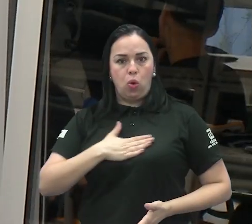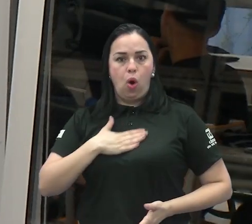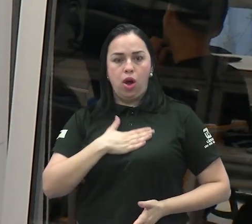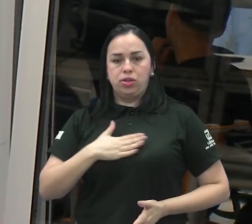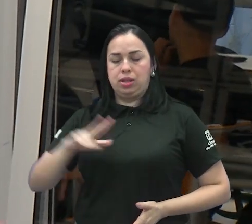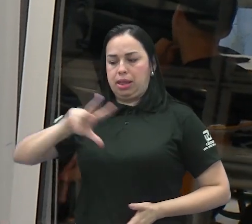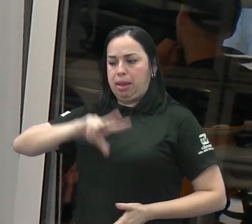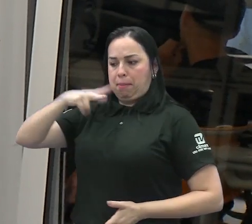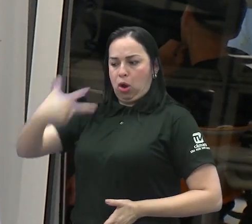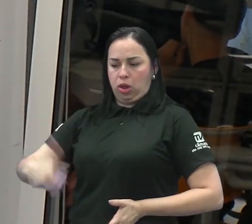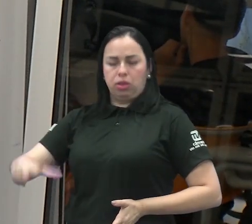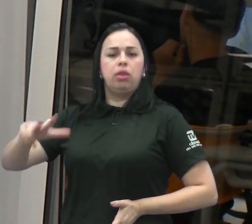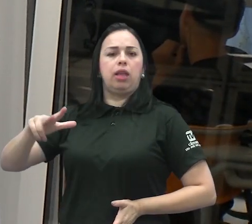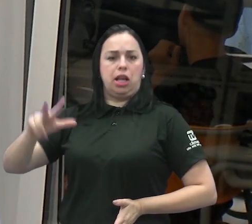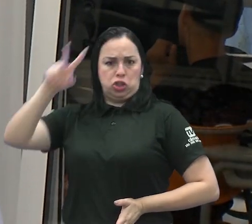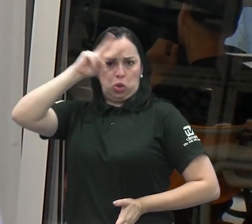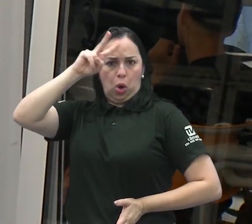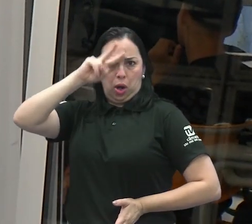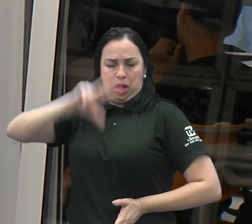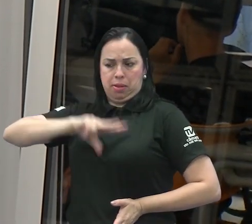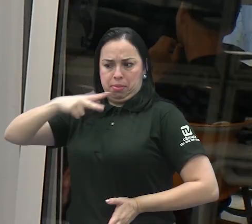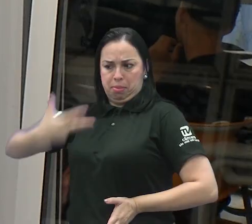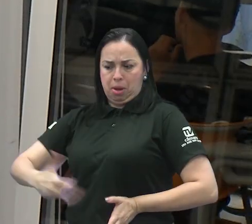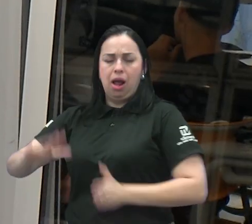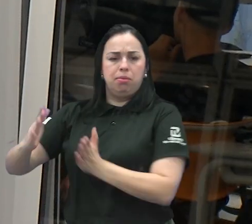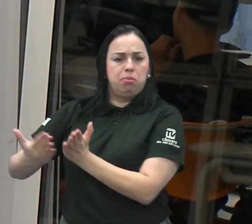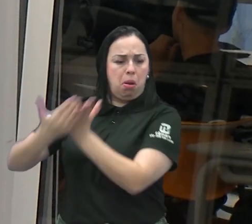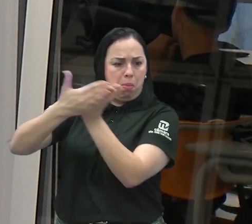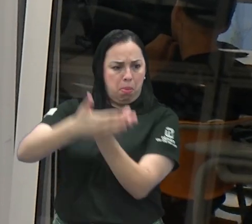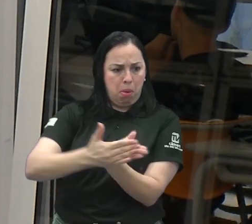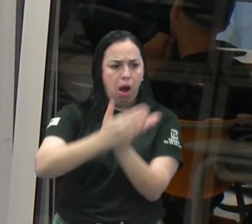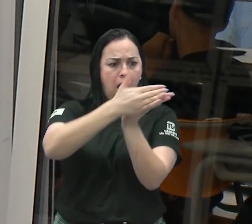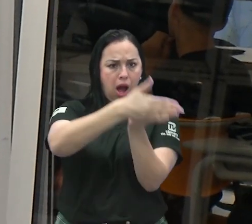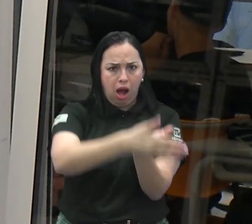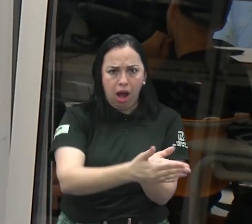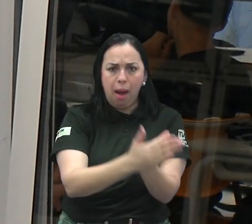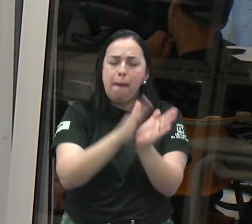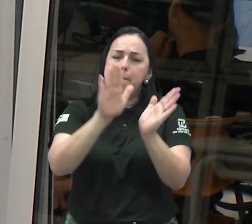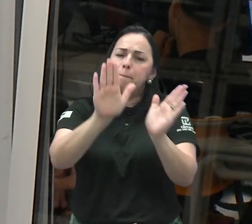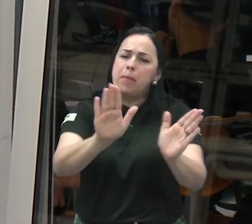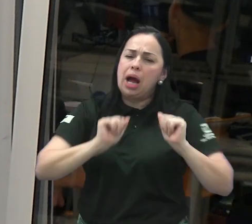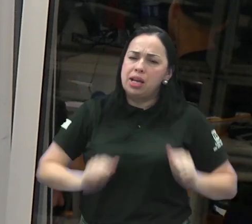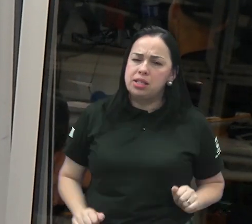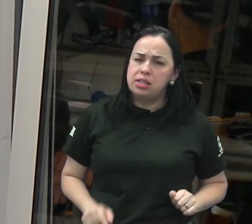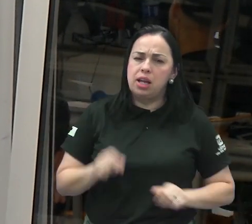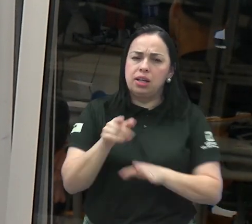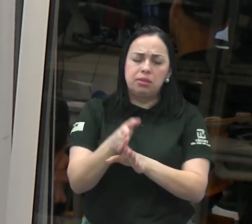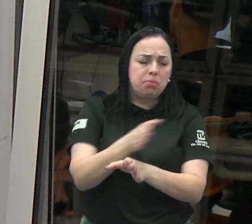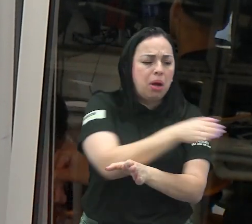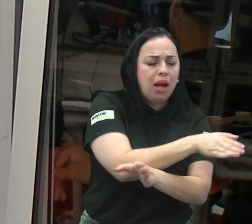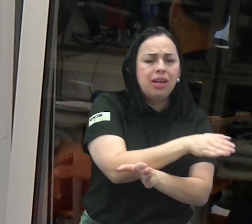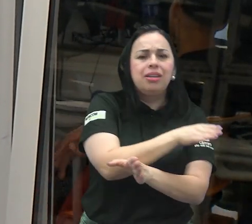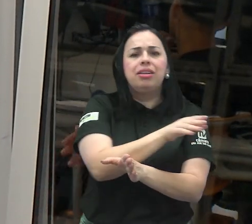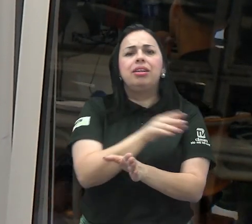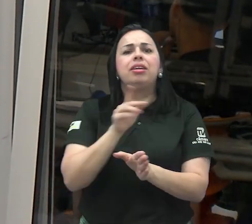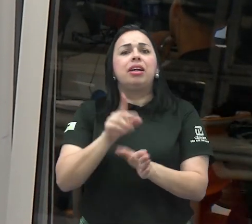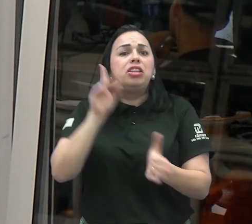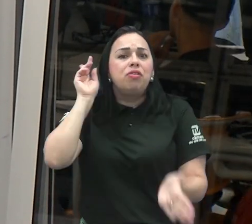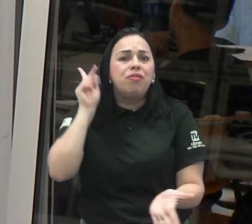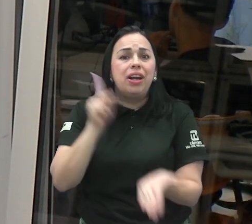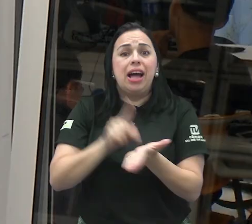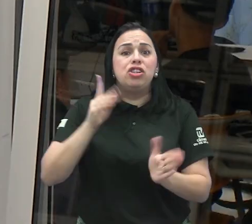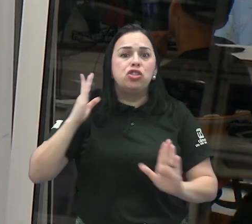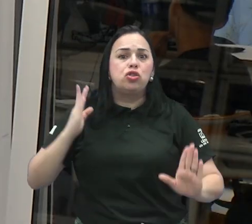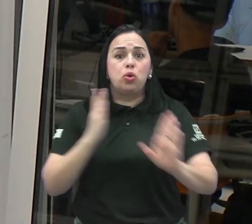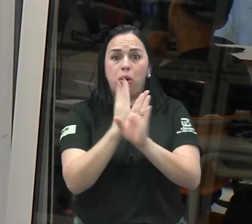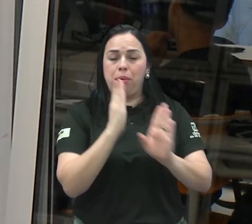Eu gosto muito da frase de que quem descobriu o Brasil foi Portugal. Porque a gente, é o que sempre é dito dentro das escolas, mas aqui a gente desmistifica um pouco isso dentro do